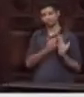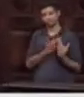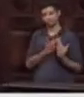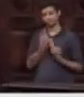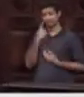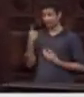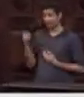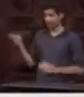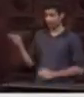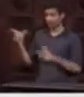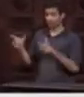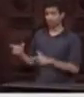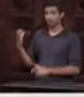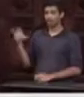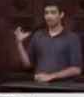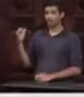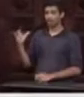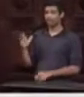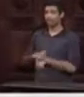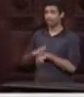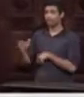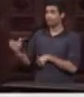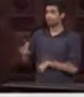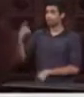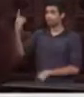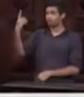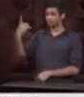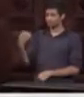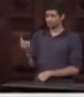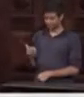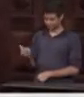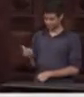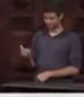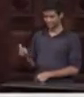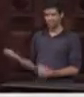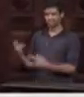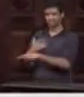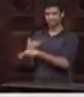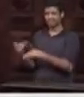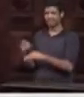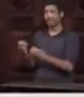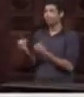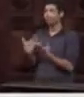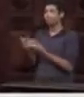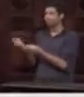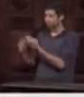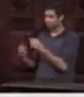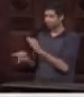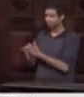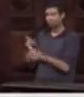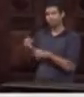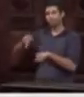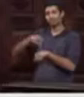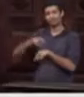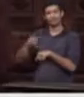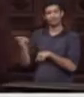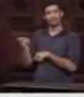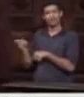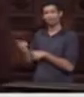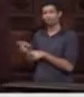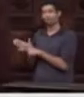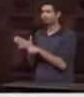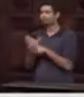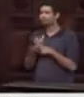foi considerada a sexta cidade em gestão fiscal do país. Está conseguindo realizar investimentos, já foi o túnel da